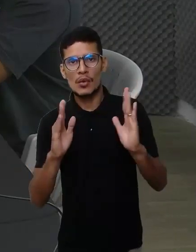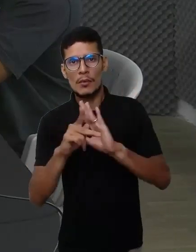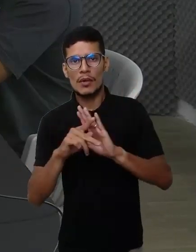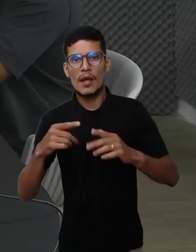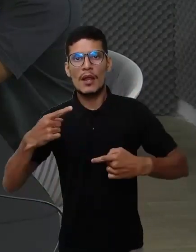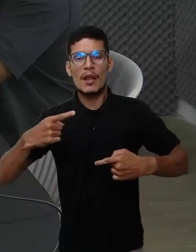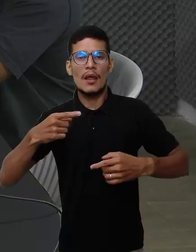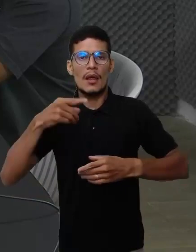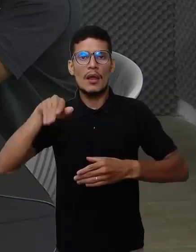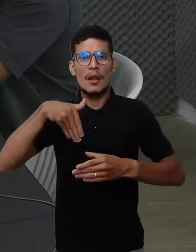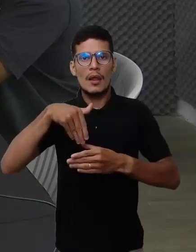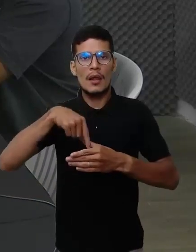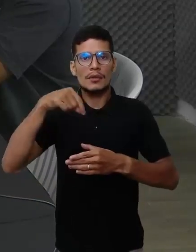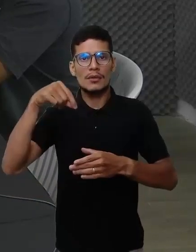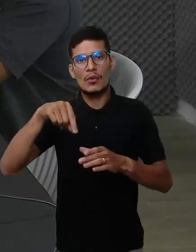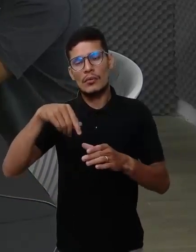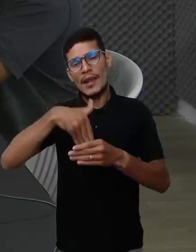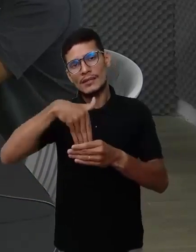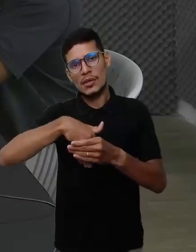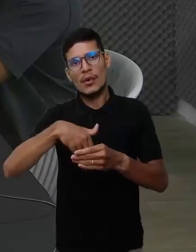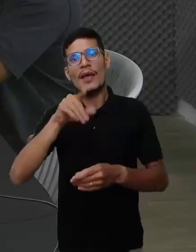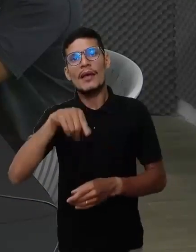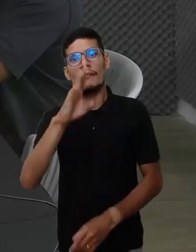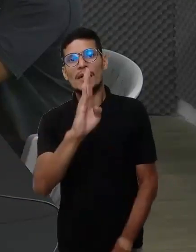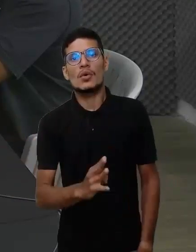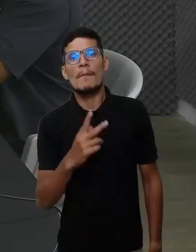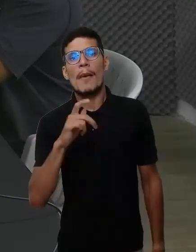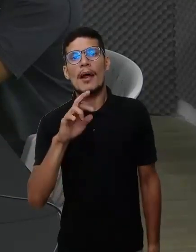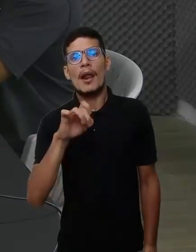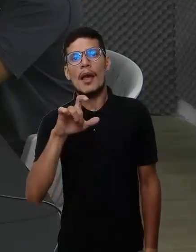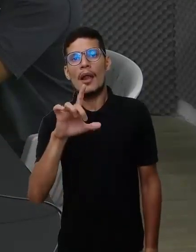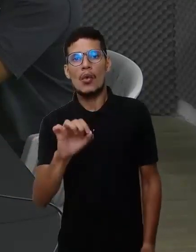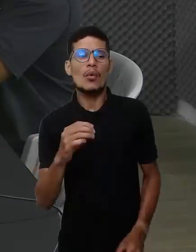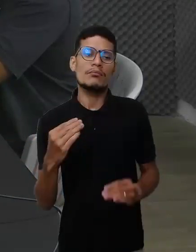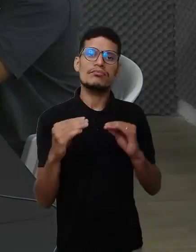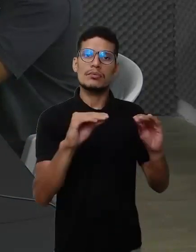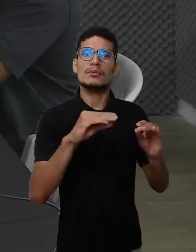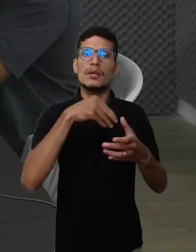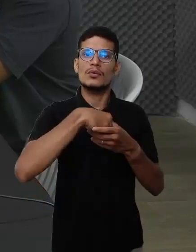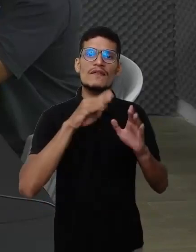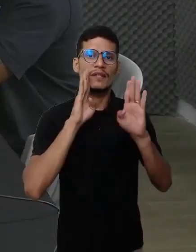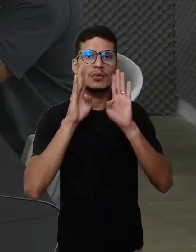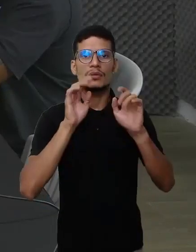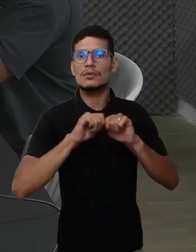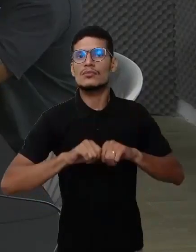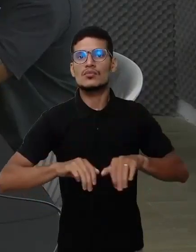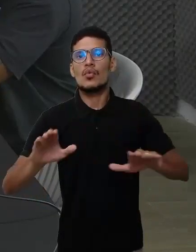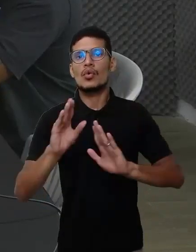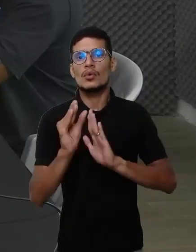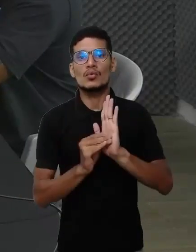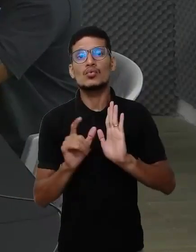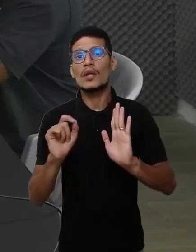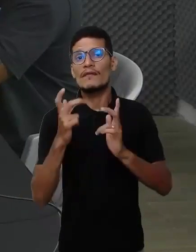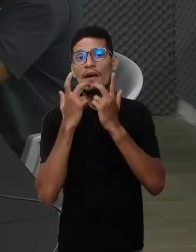2022? Brasil Paralelo. Gastou milhões de reais no Facebook para distribuir conteúdo que diz, entre